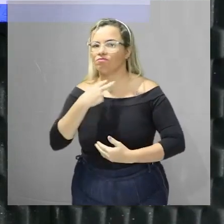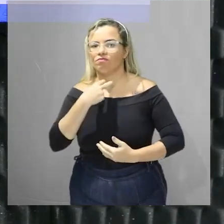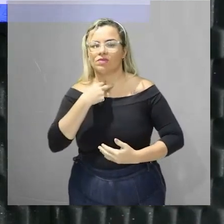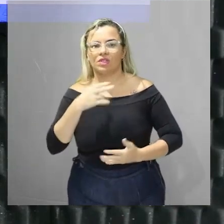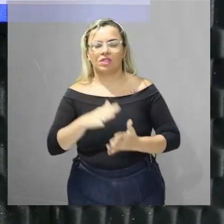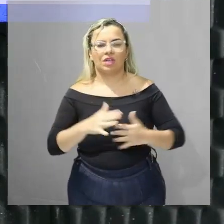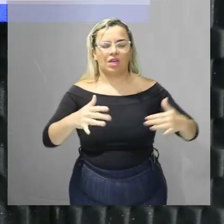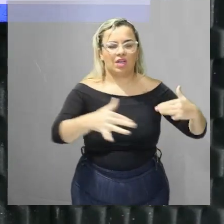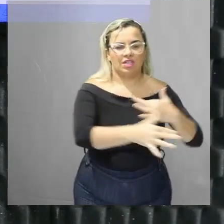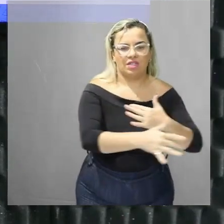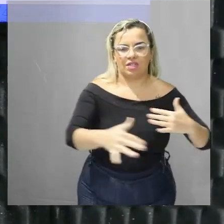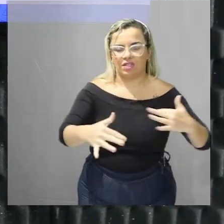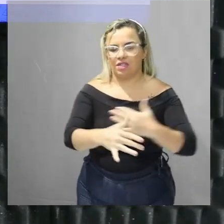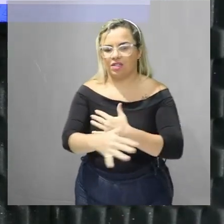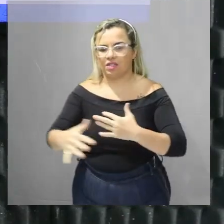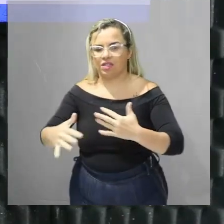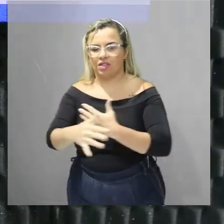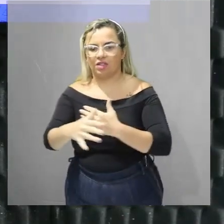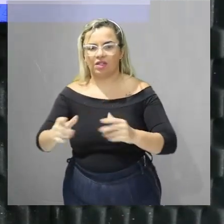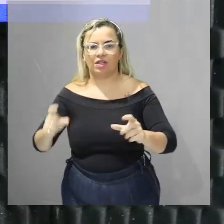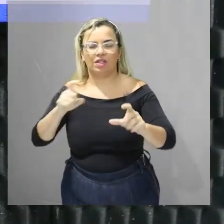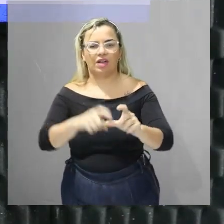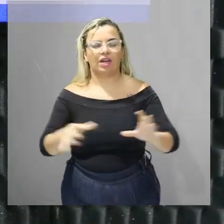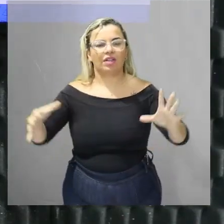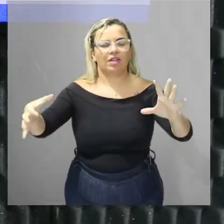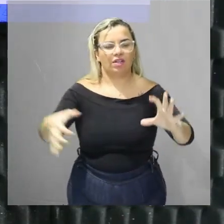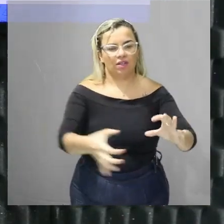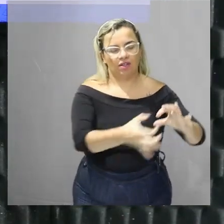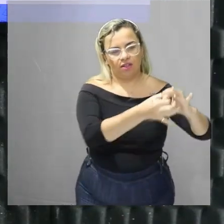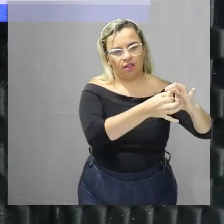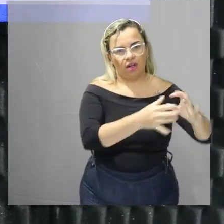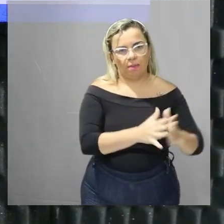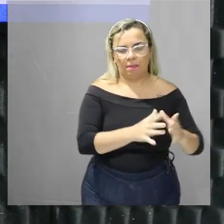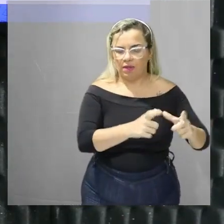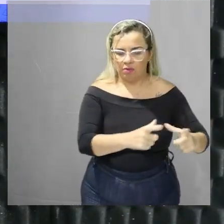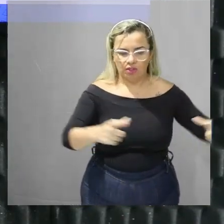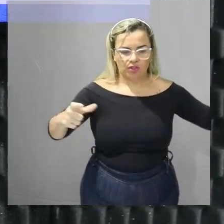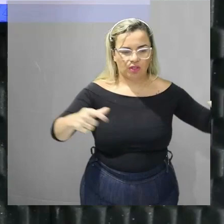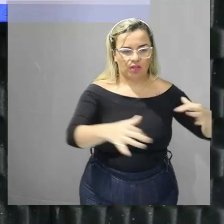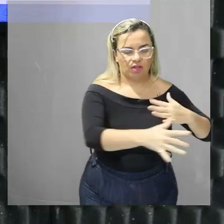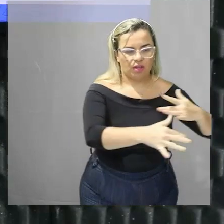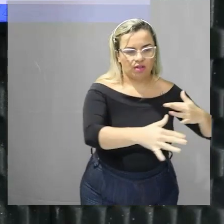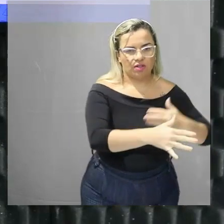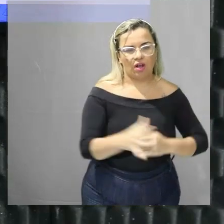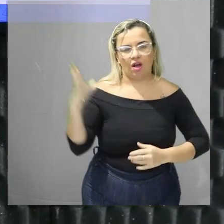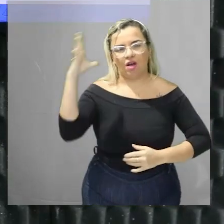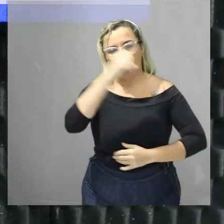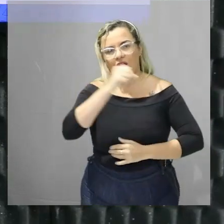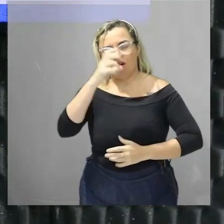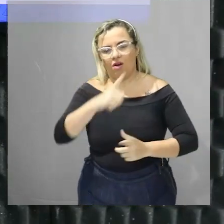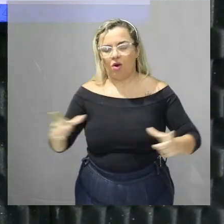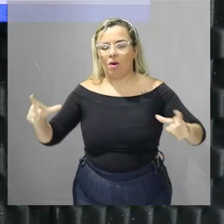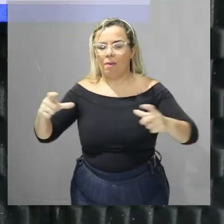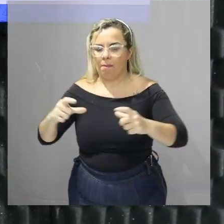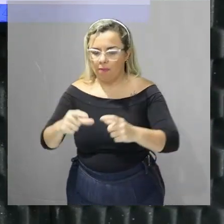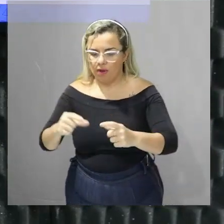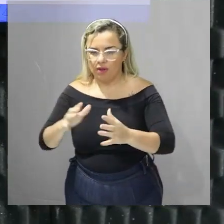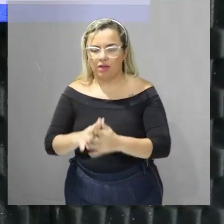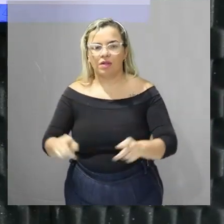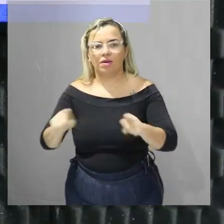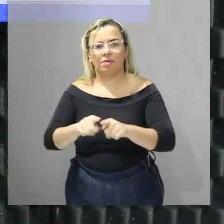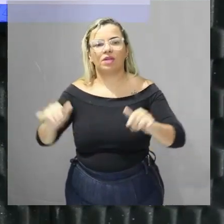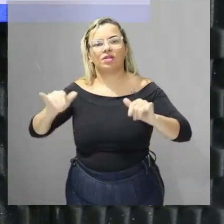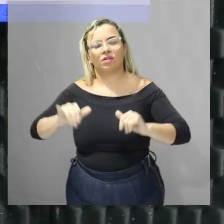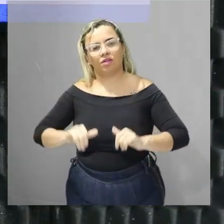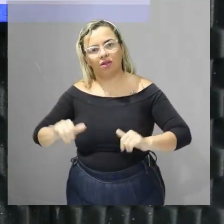elas estão integradas, as de grande porte com as de menor porte. Acontece alguma coisa num grande centro, rapidamente o pequeno centro sofre porque